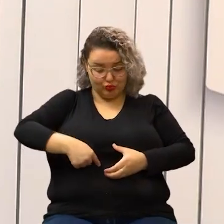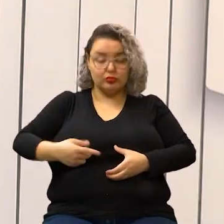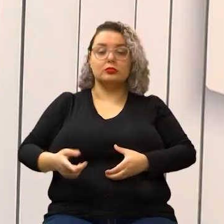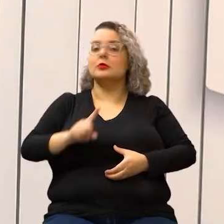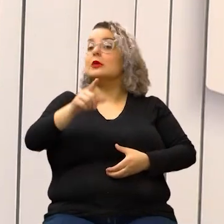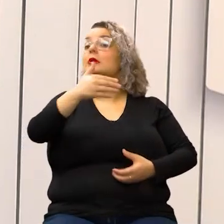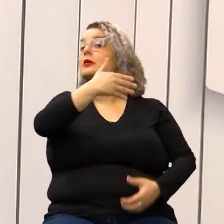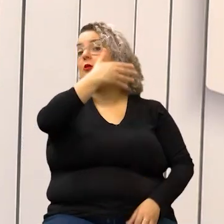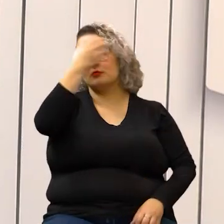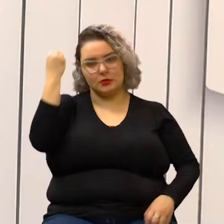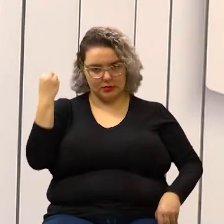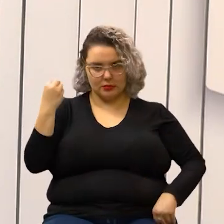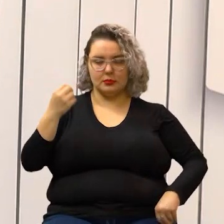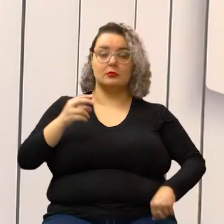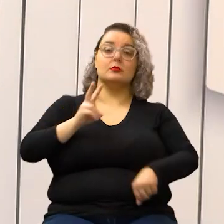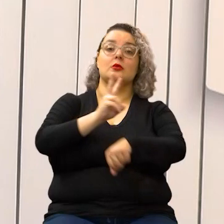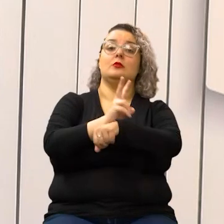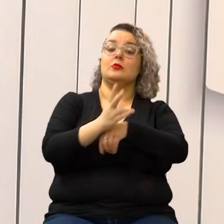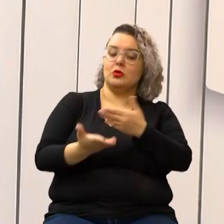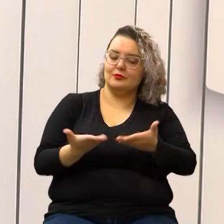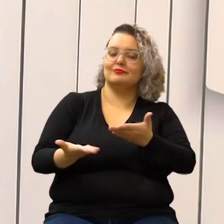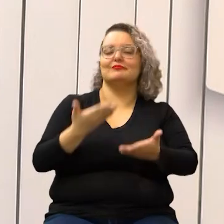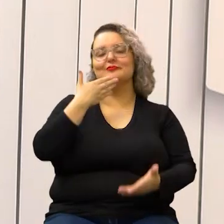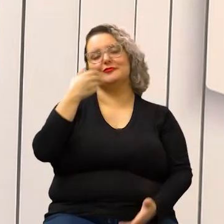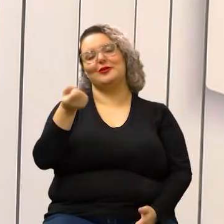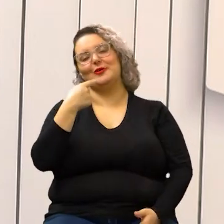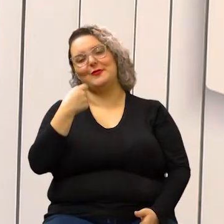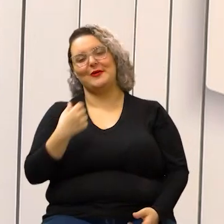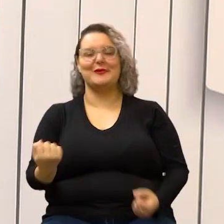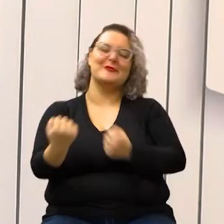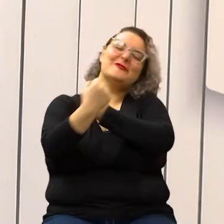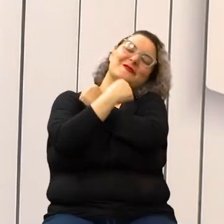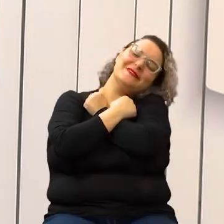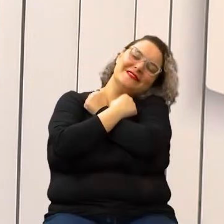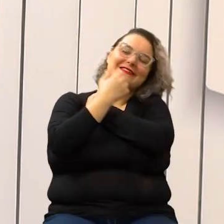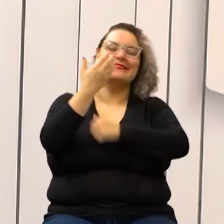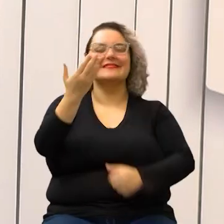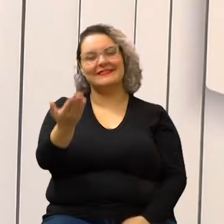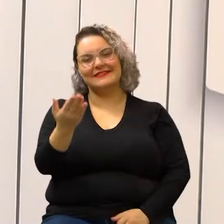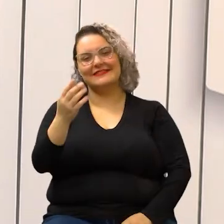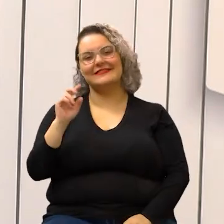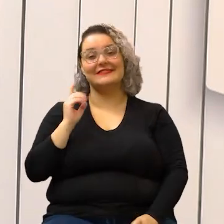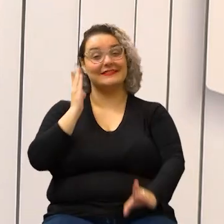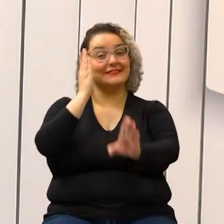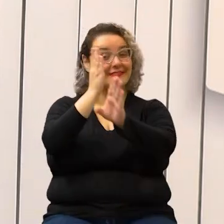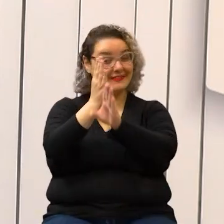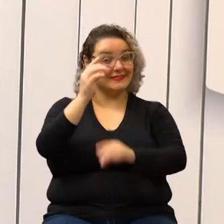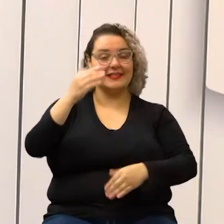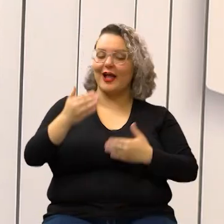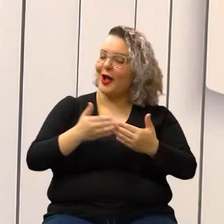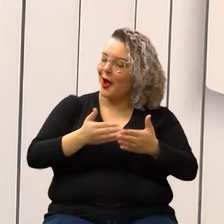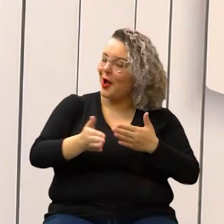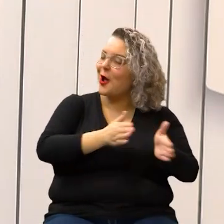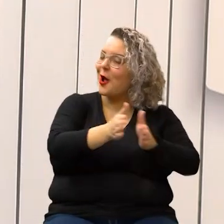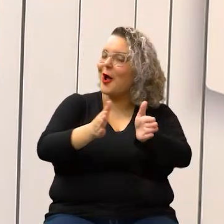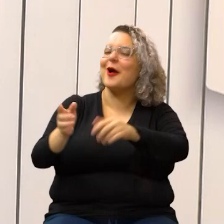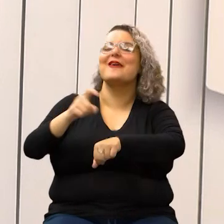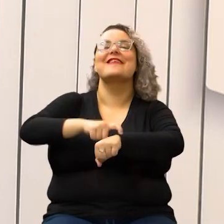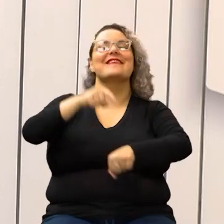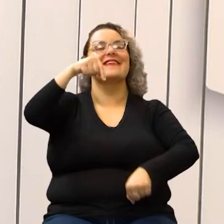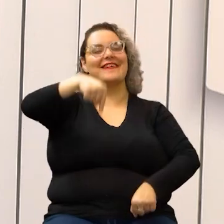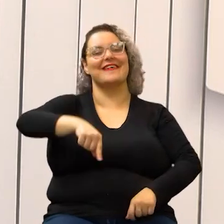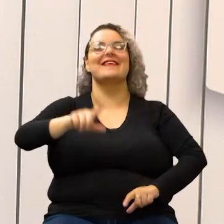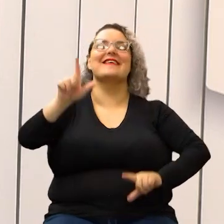ou úlcera. E não esqueça, a prevenção é o melhor remédio. Um grande abraço para você e nós nos encontramos a